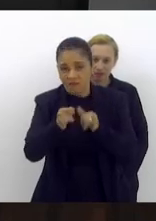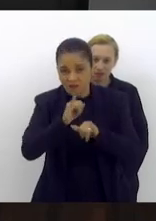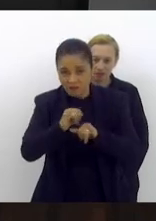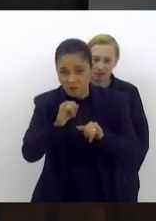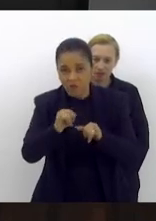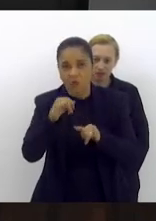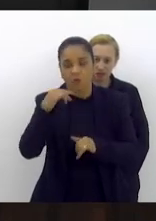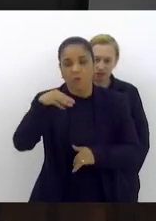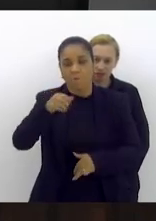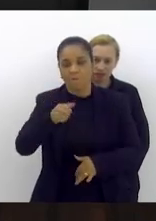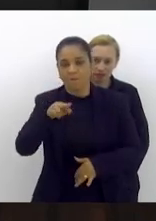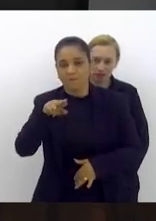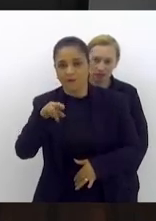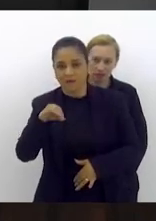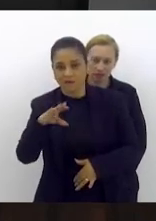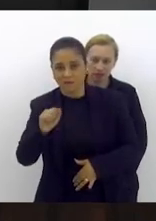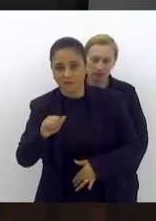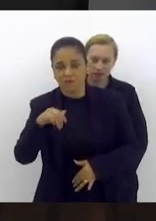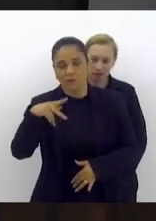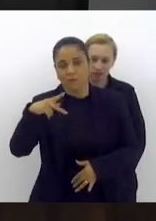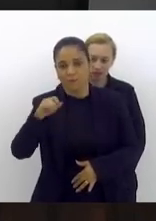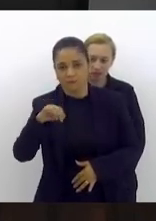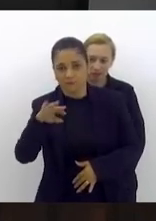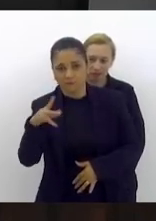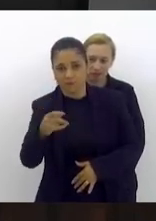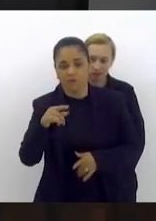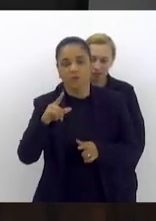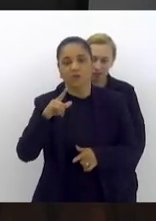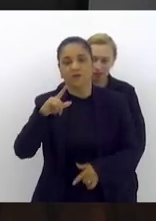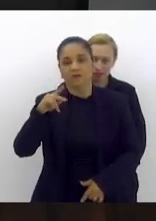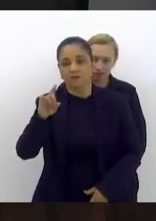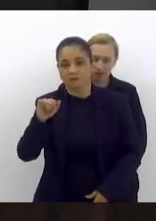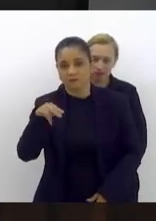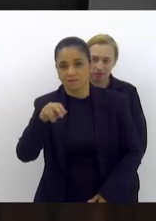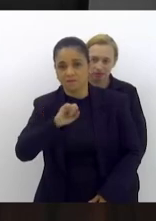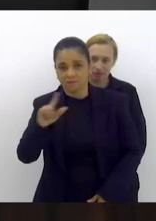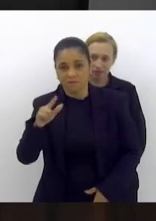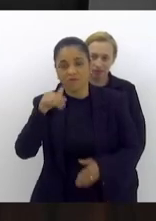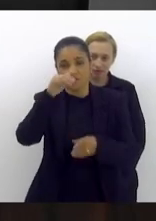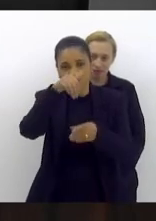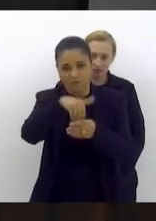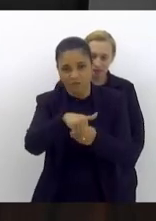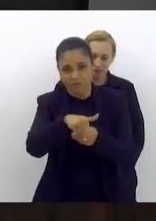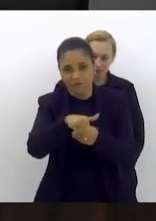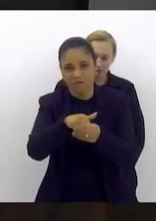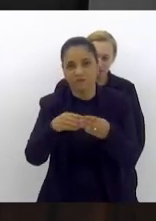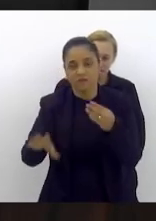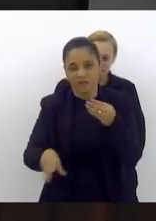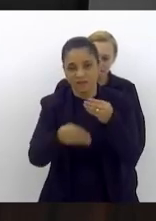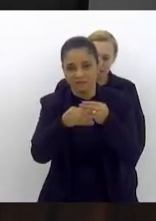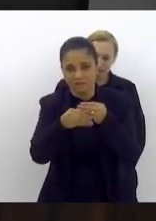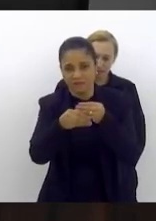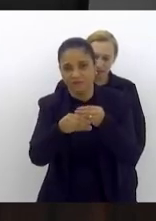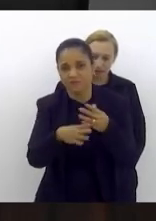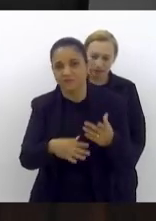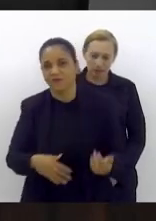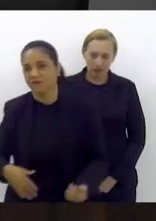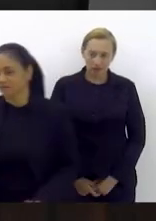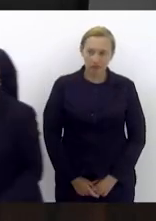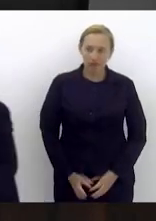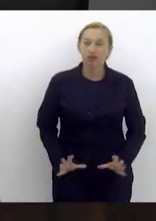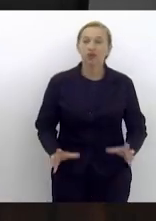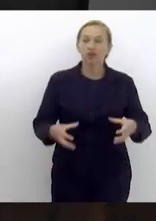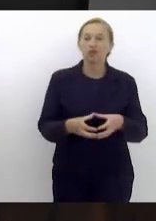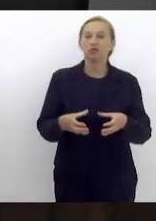Pacheco, Daniel Liberon, Márcio Pacheco e Daniel Liberon. Em votação, as emendas da Comissão